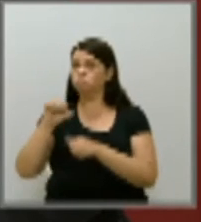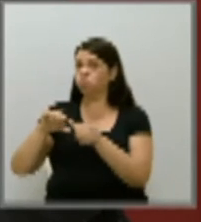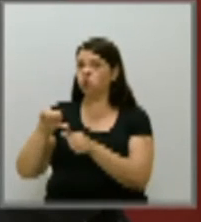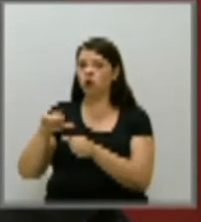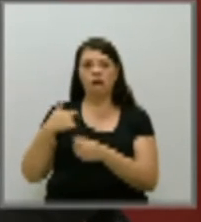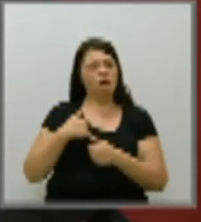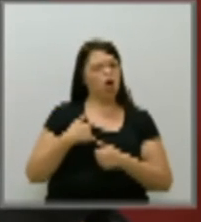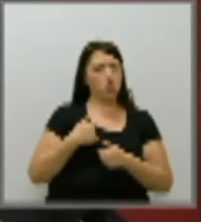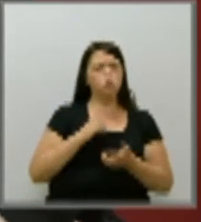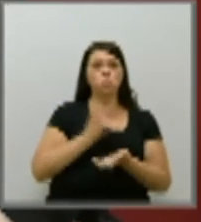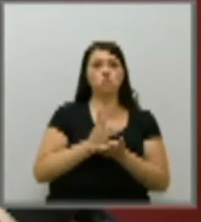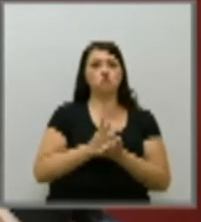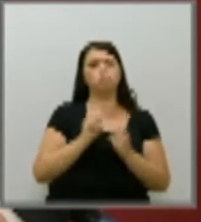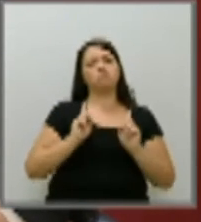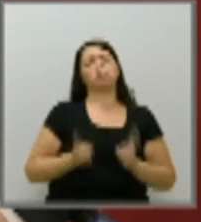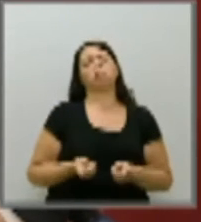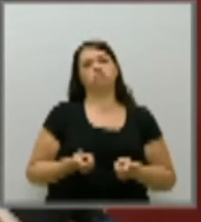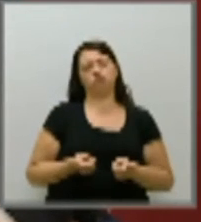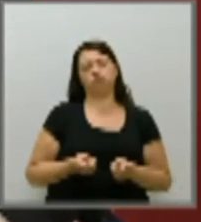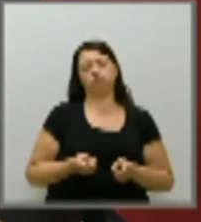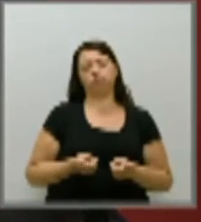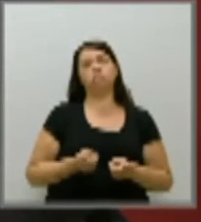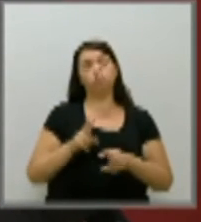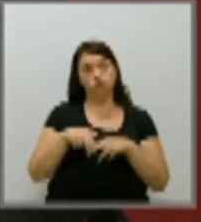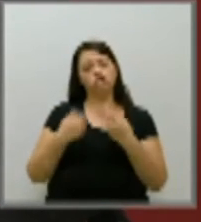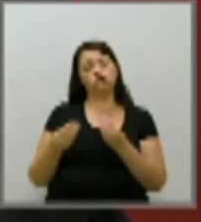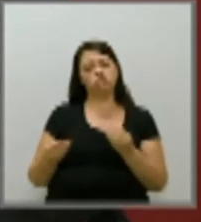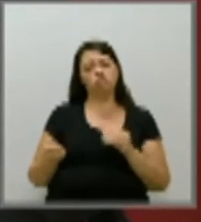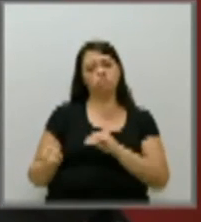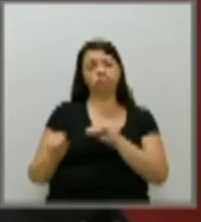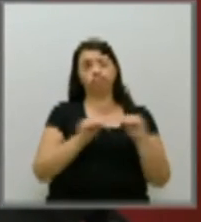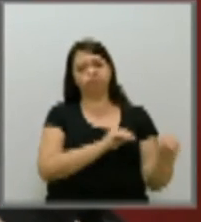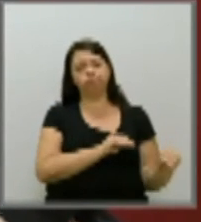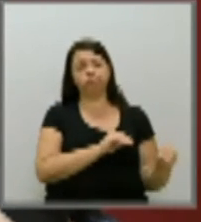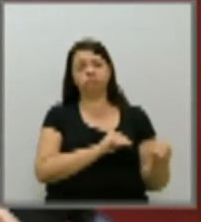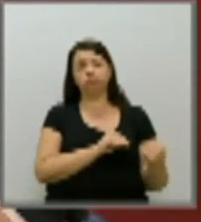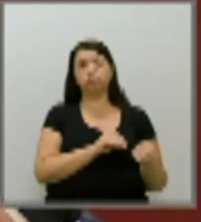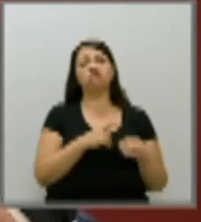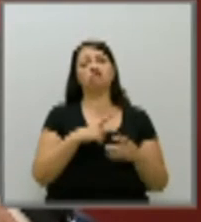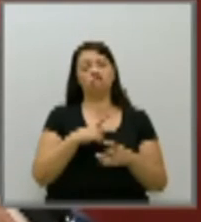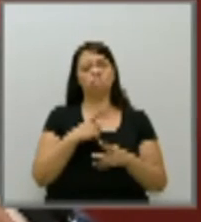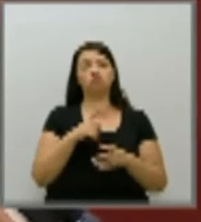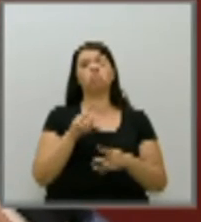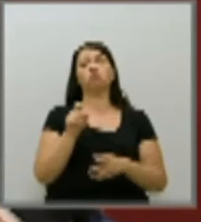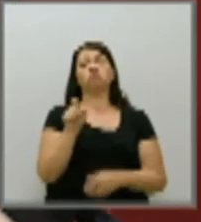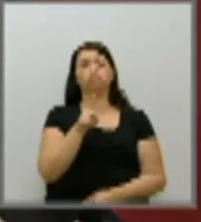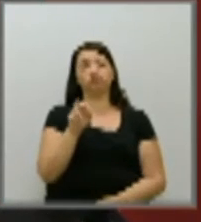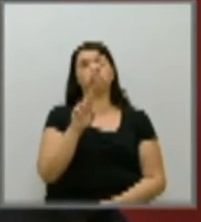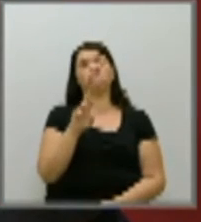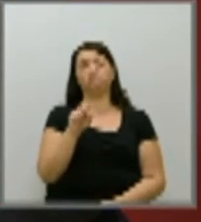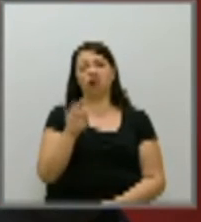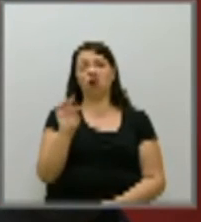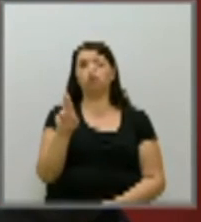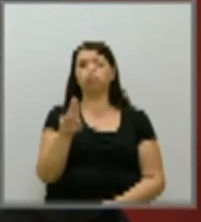eu trato essa questão, o professor Walter Silva me conhece,